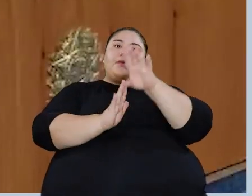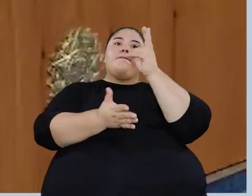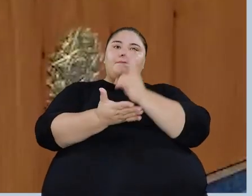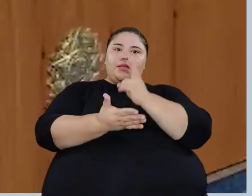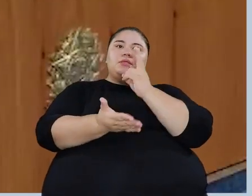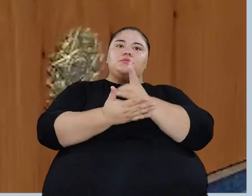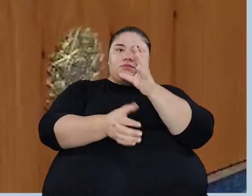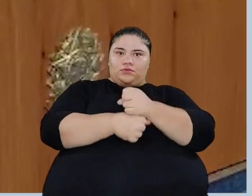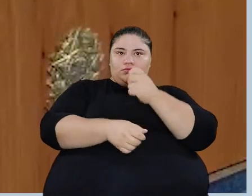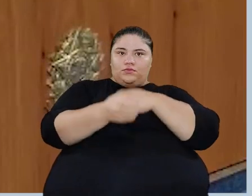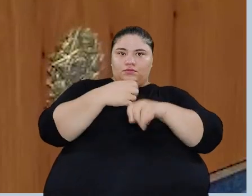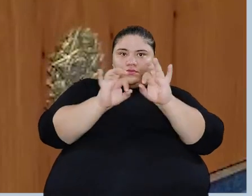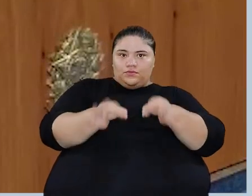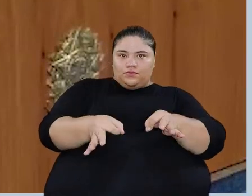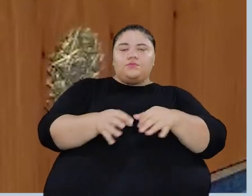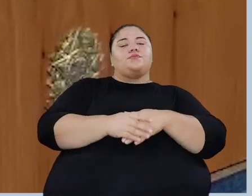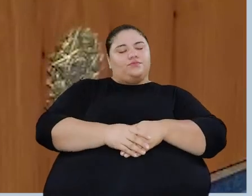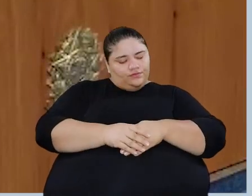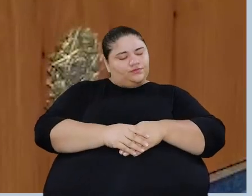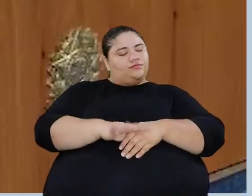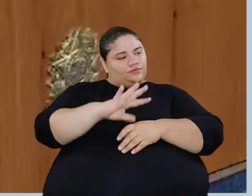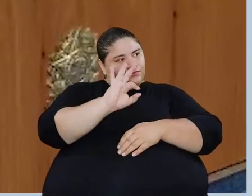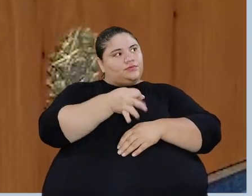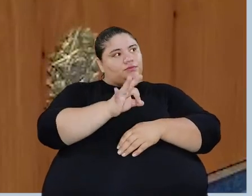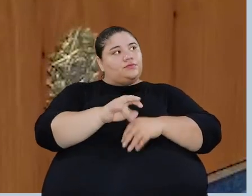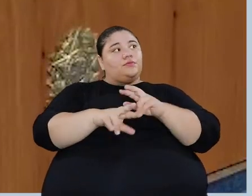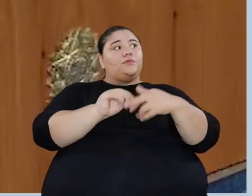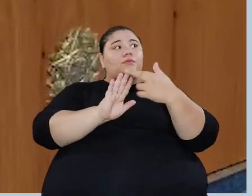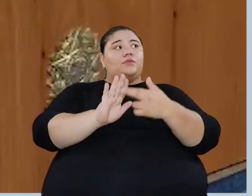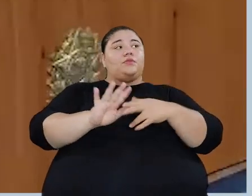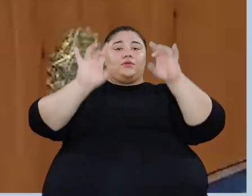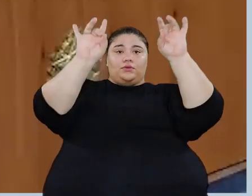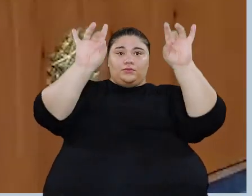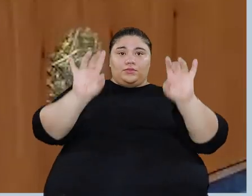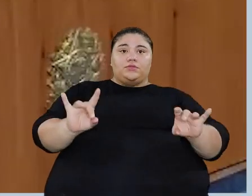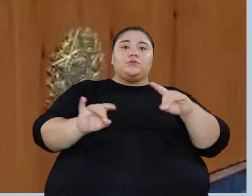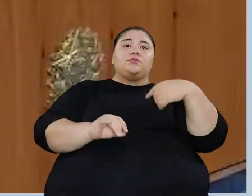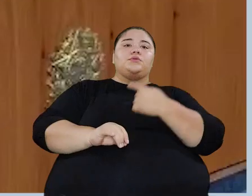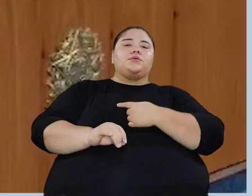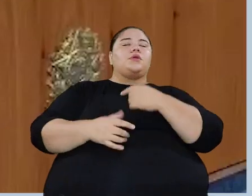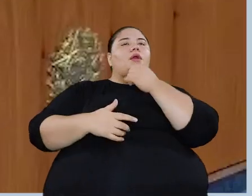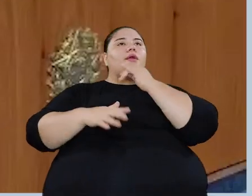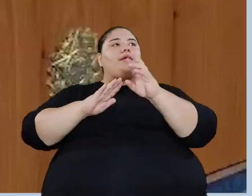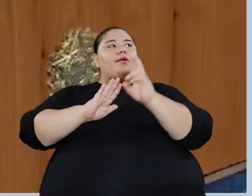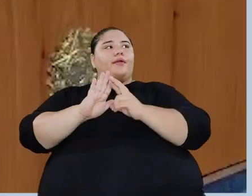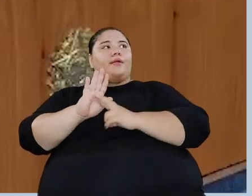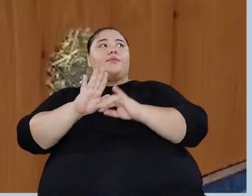operação. Exatamente. Isso sem falar dos regimes especiais. Não, isso porque você vai ter o split payment do regime da instituição financeira. Isso que são,